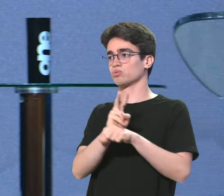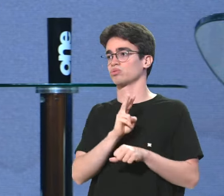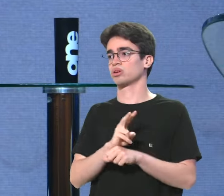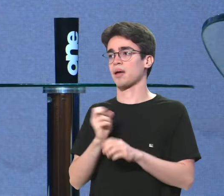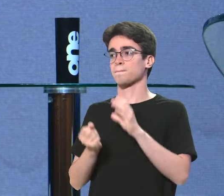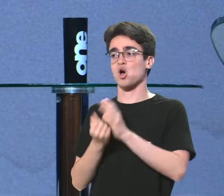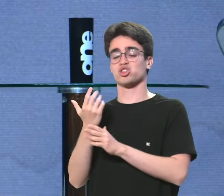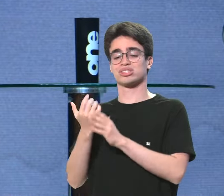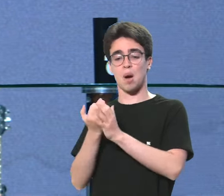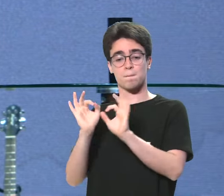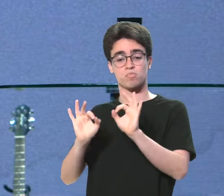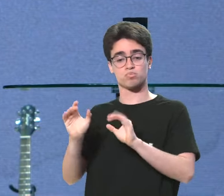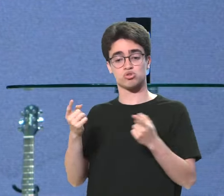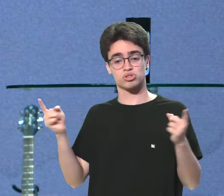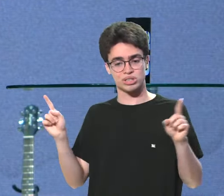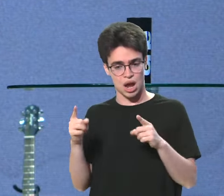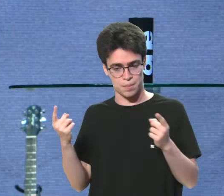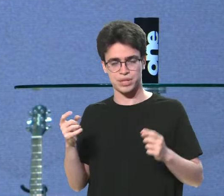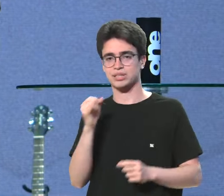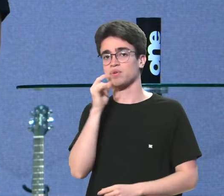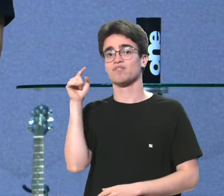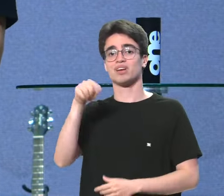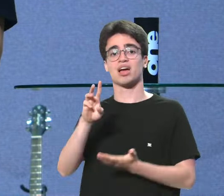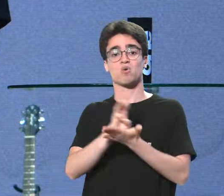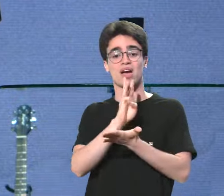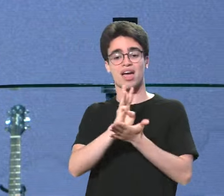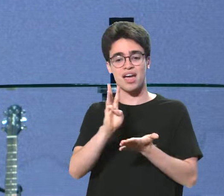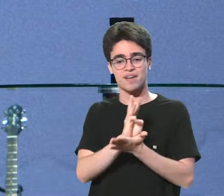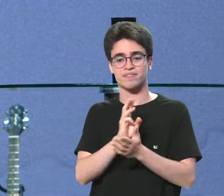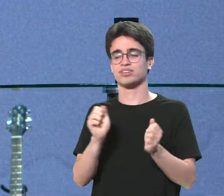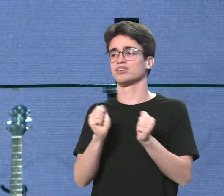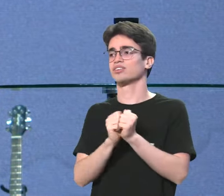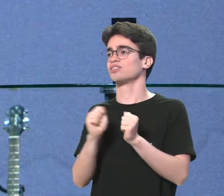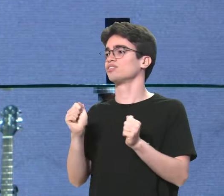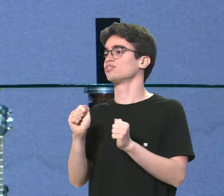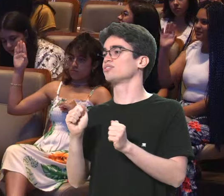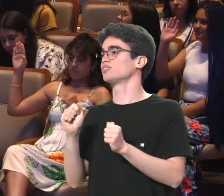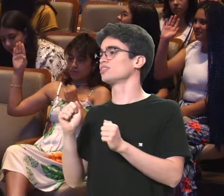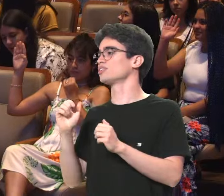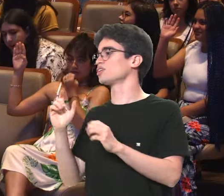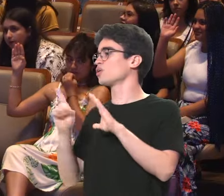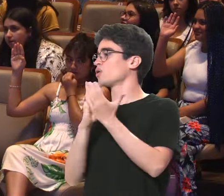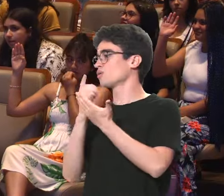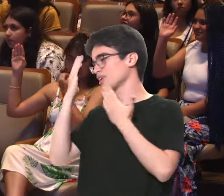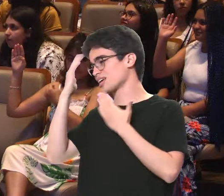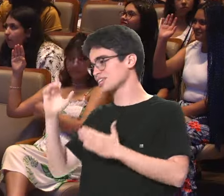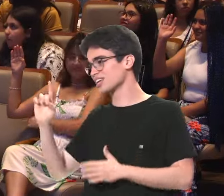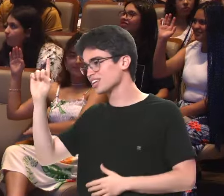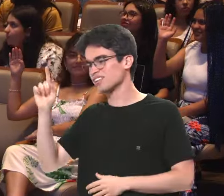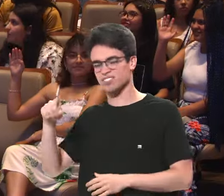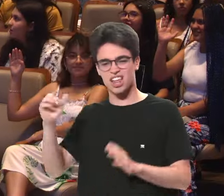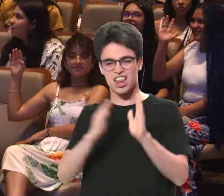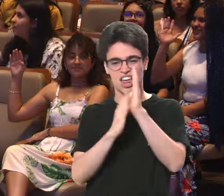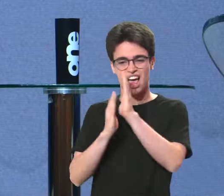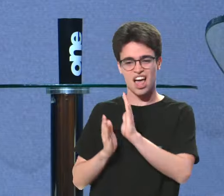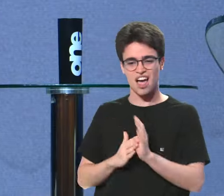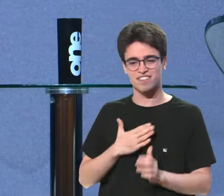eventos quem tava aqui no Wave e no tem que falou e Gostou do louvor tá levanta a mão só quem gostou do louvor tá